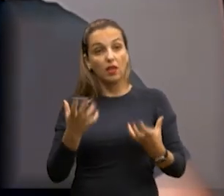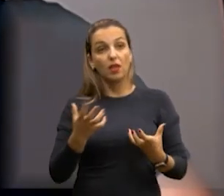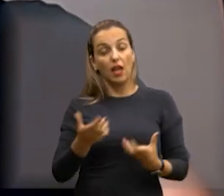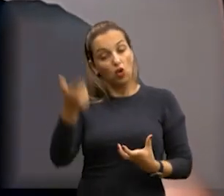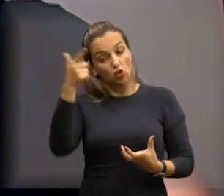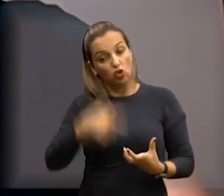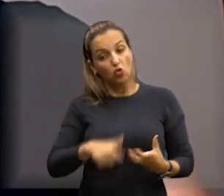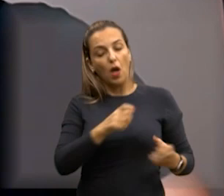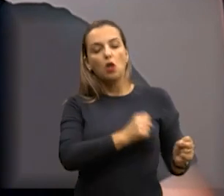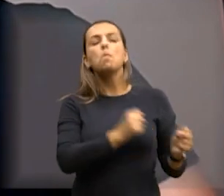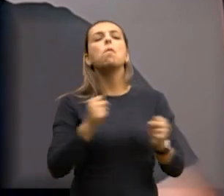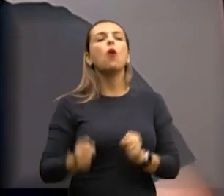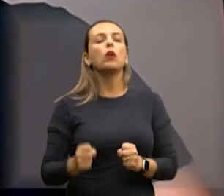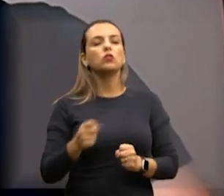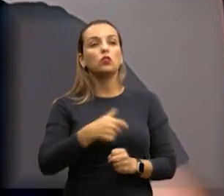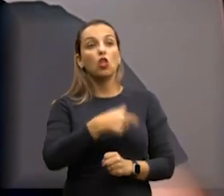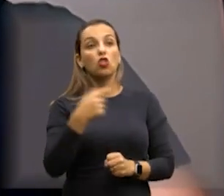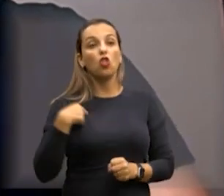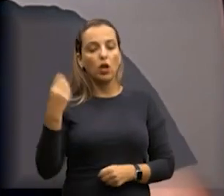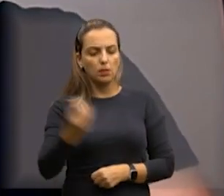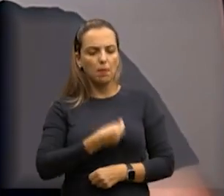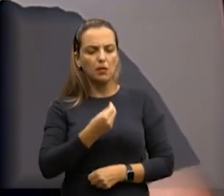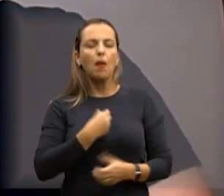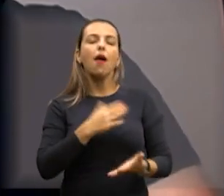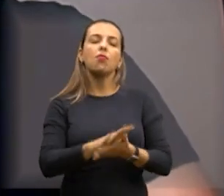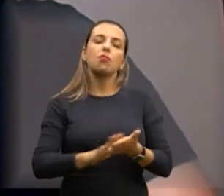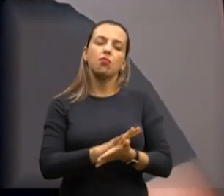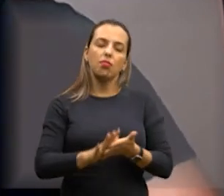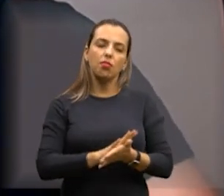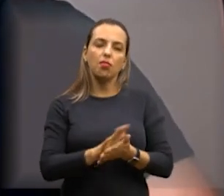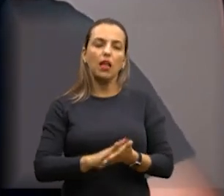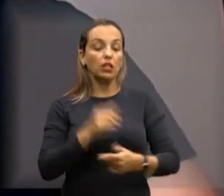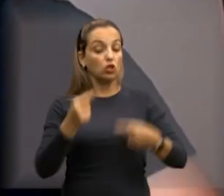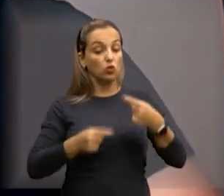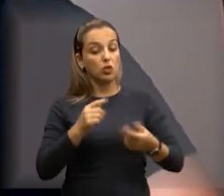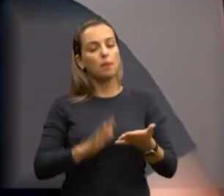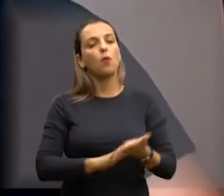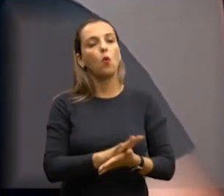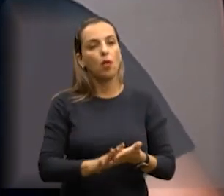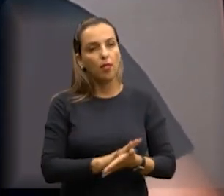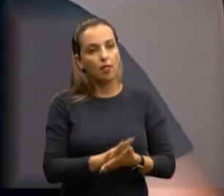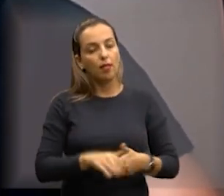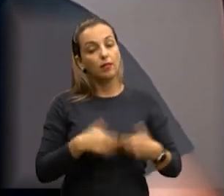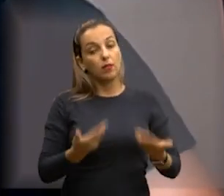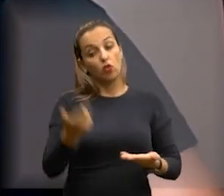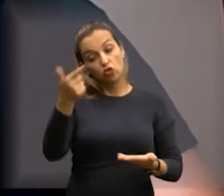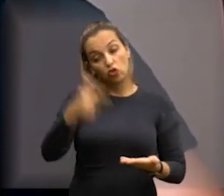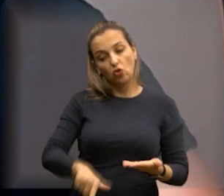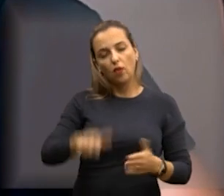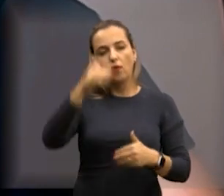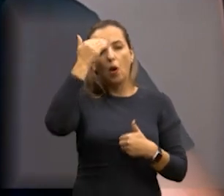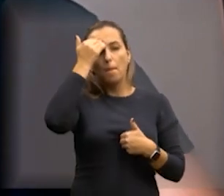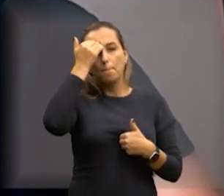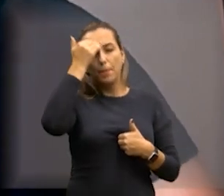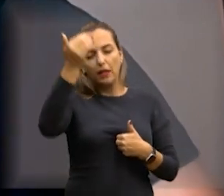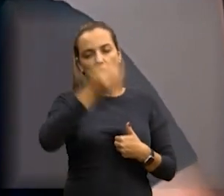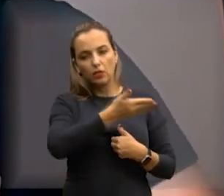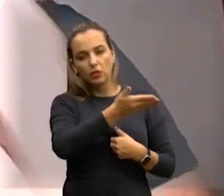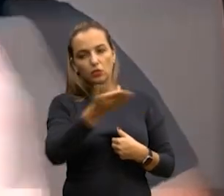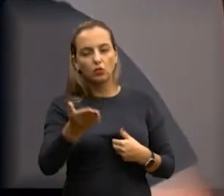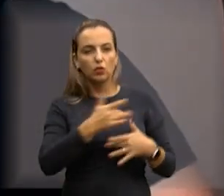do poder, onde nenhum de nós participamos nem discutimos a cidade que queremos. Então, mais uma vez, muito obrigada a